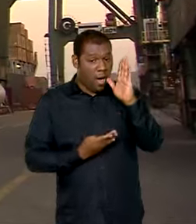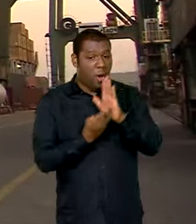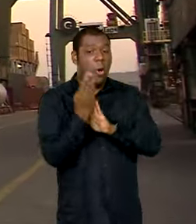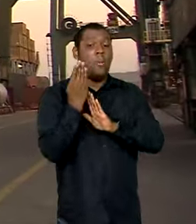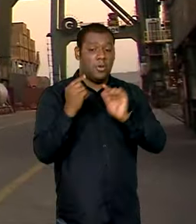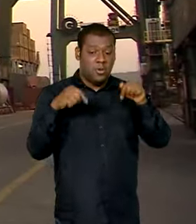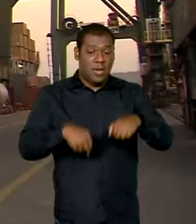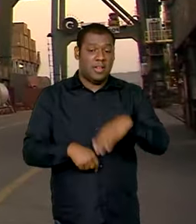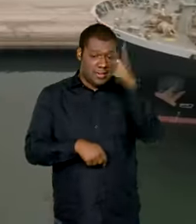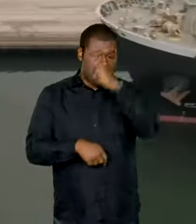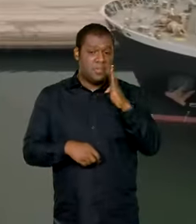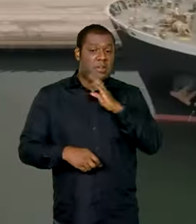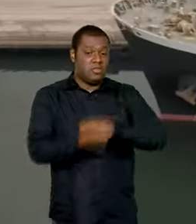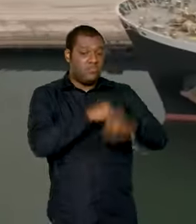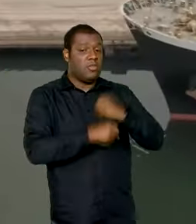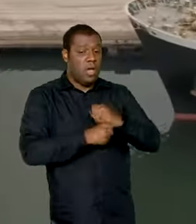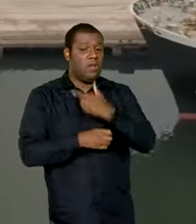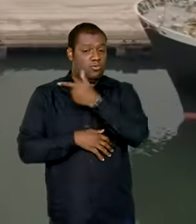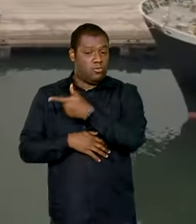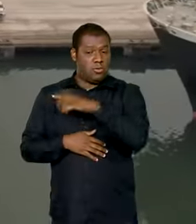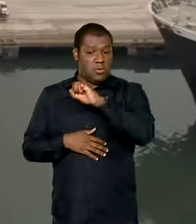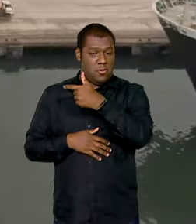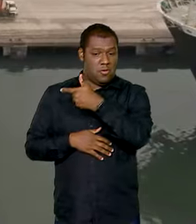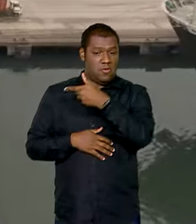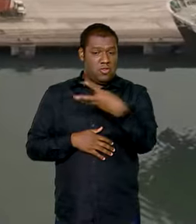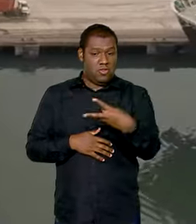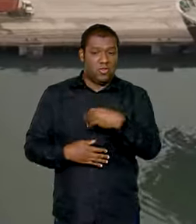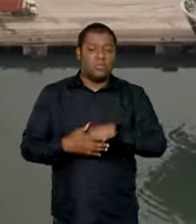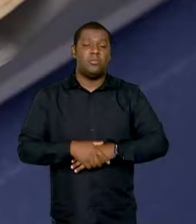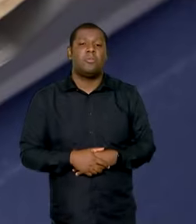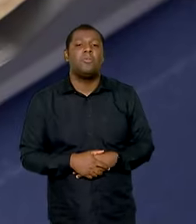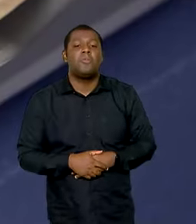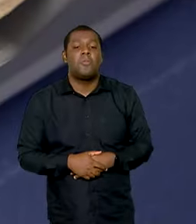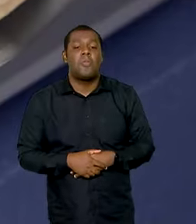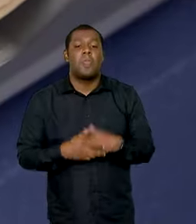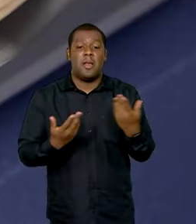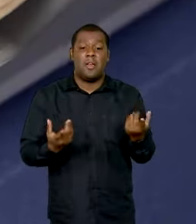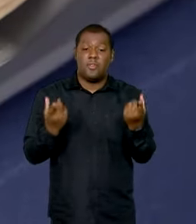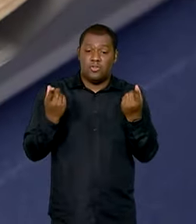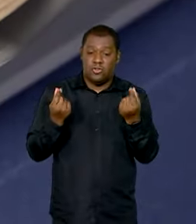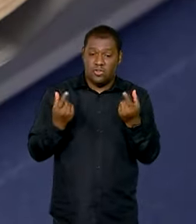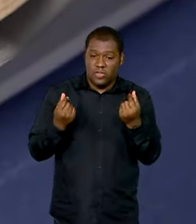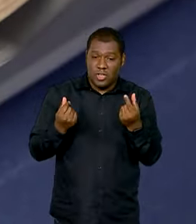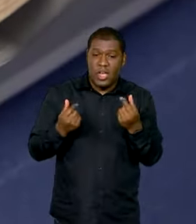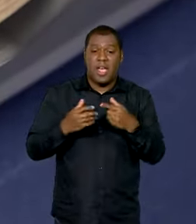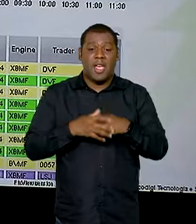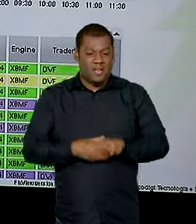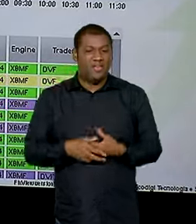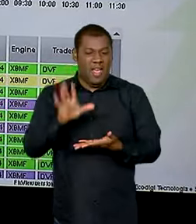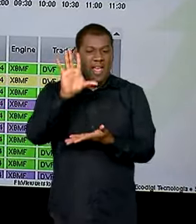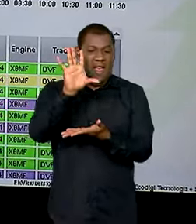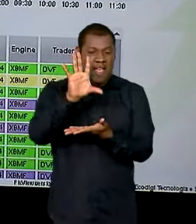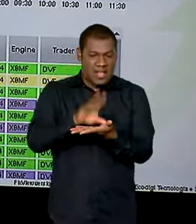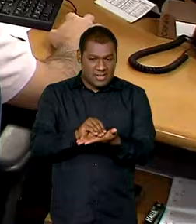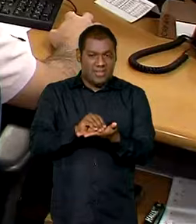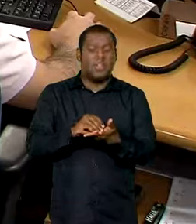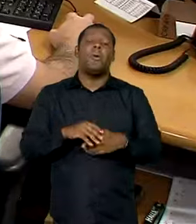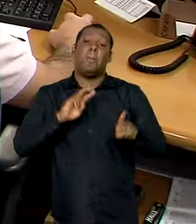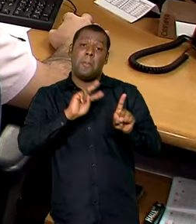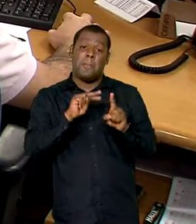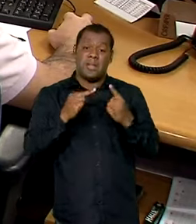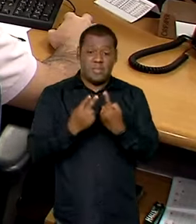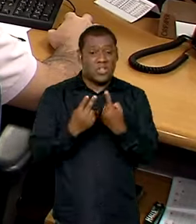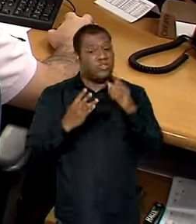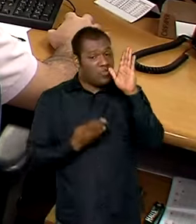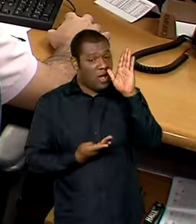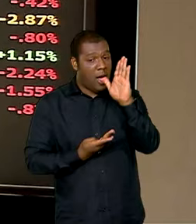Brasil no ano passado em termos de receitas dinheiro entrando no caixa a previsão é de